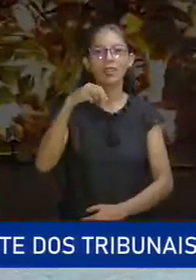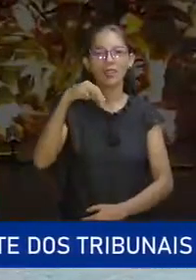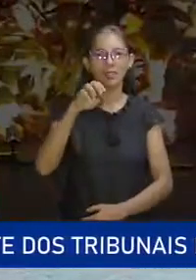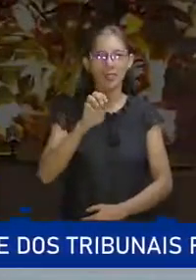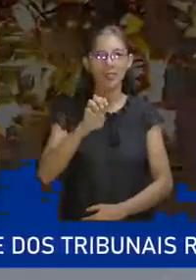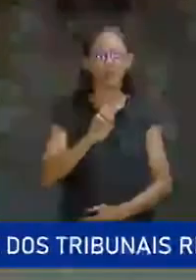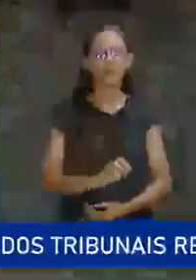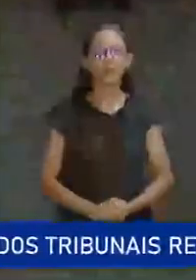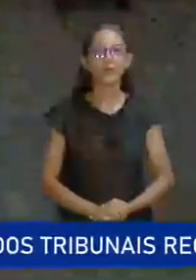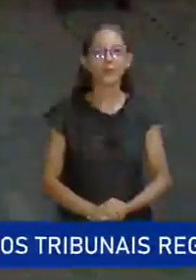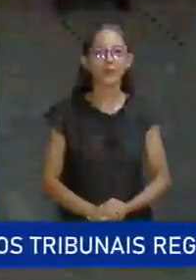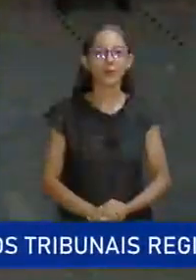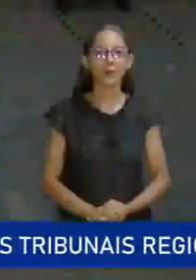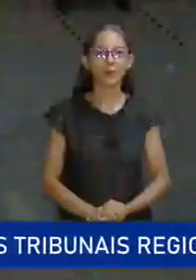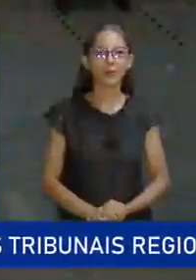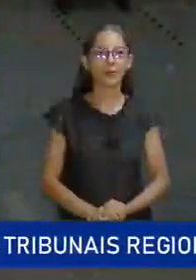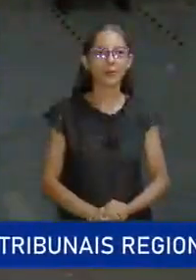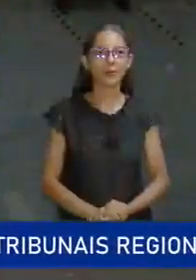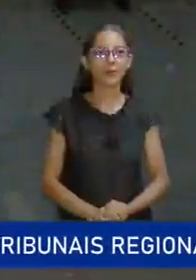Serrão.